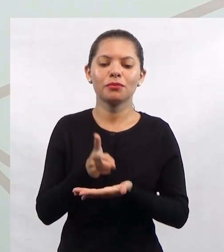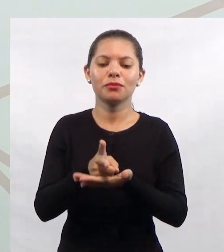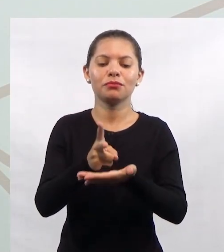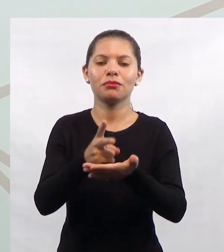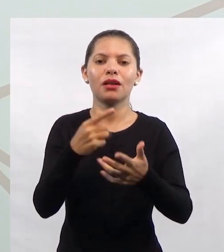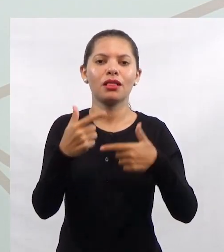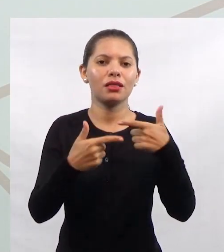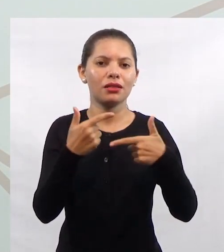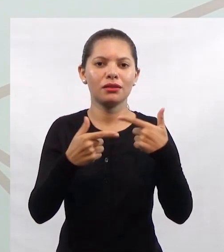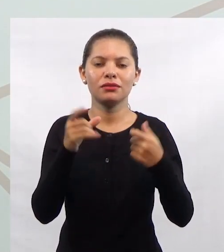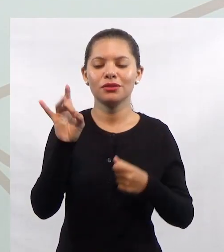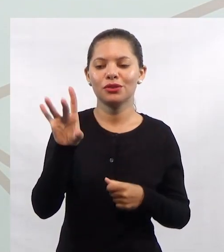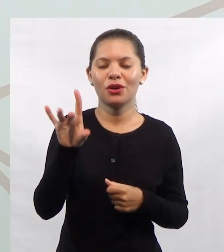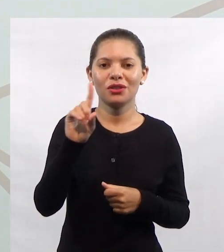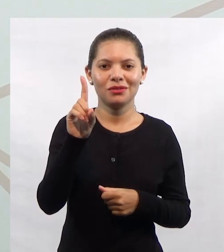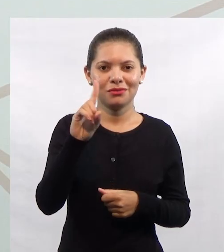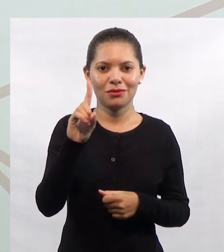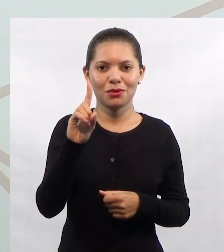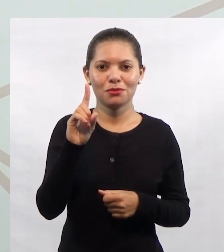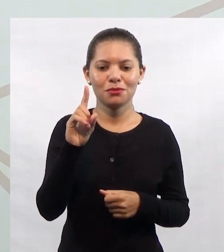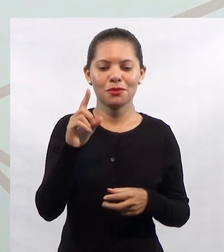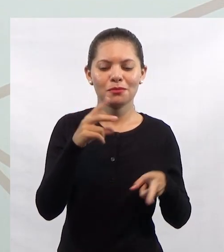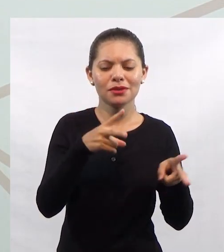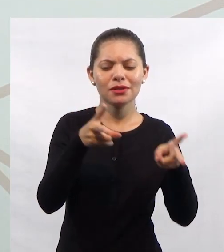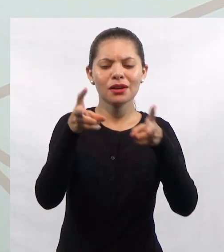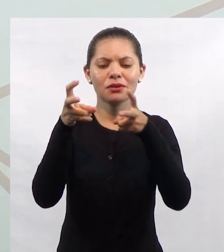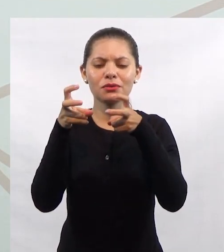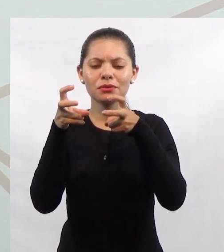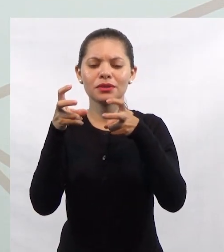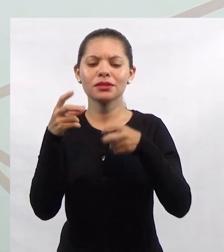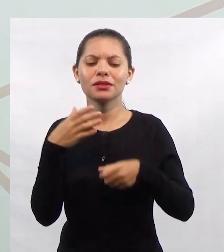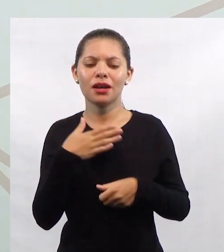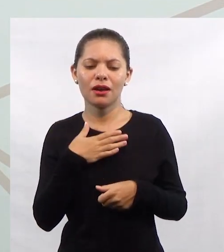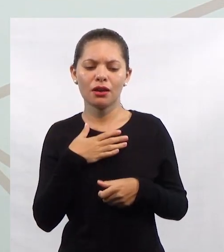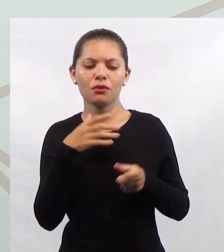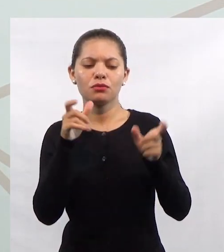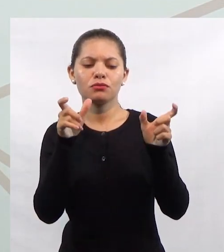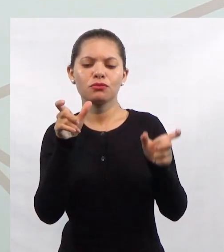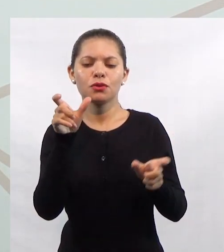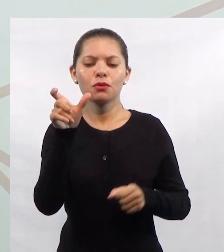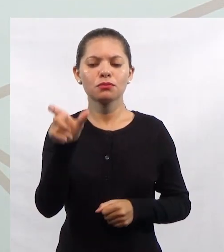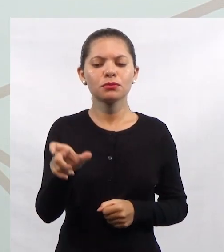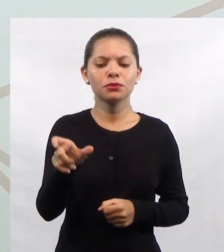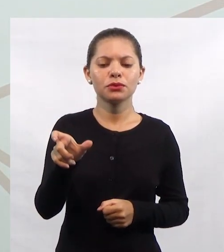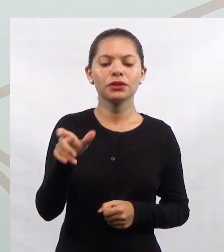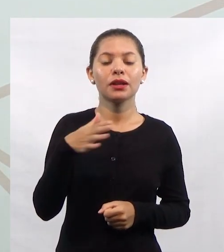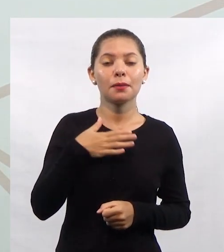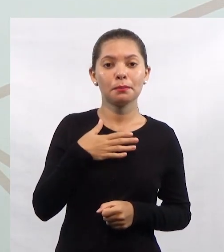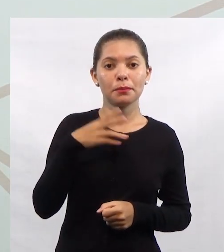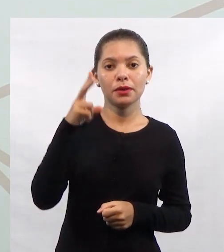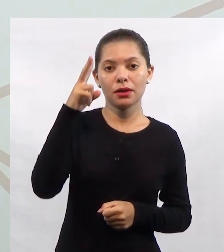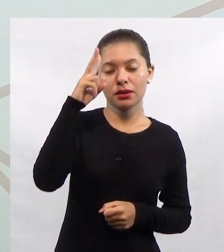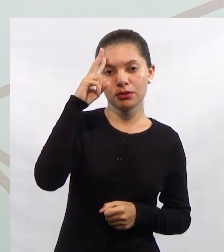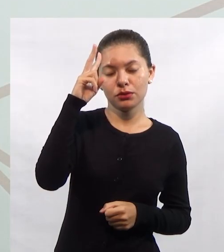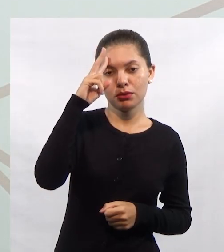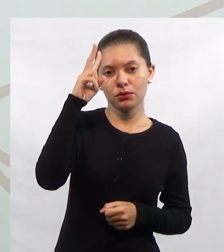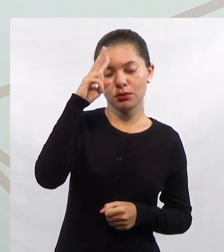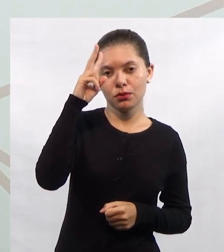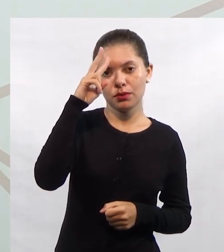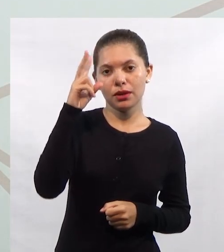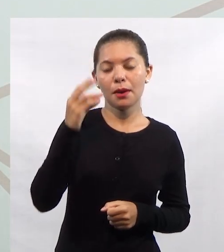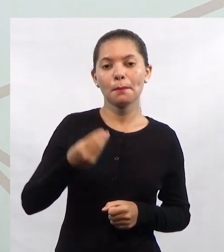não só para se manter no mercado de trabalho, mas para se reconhecer enquanto sujeito da sua história e poder